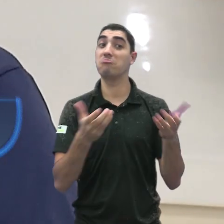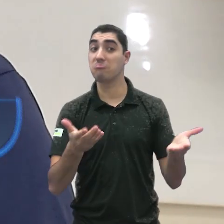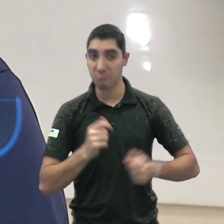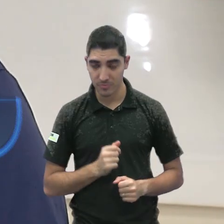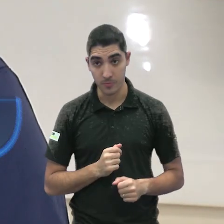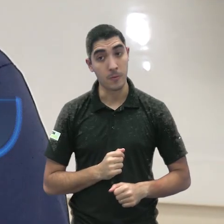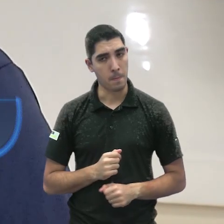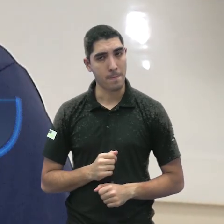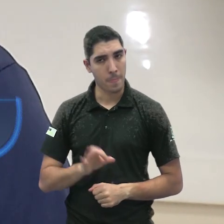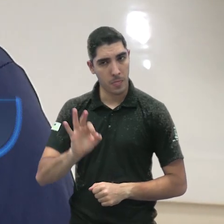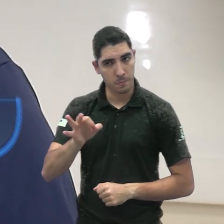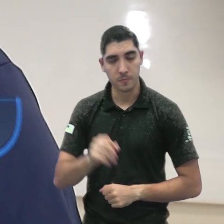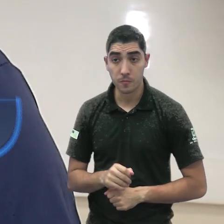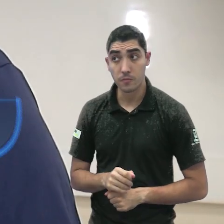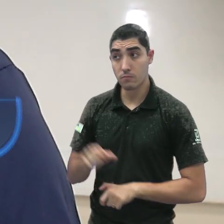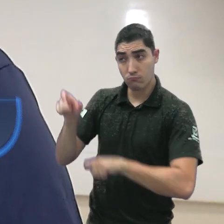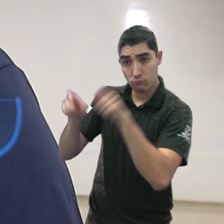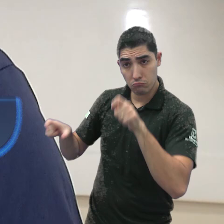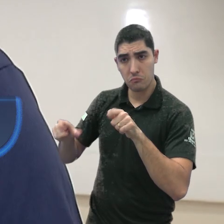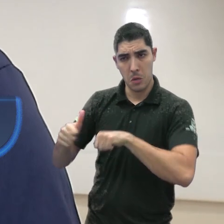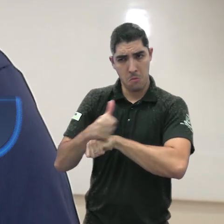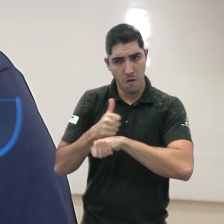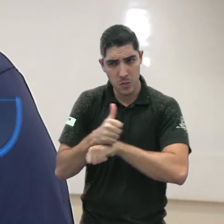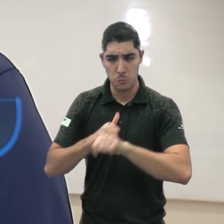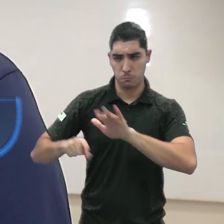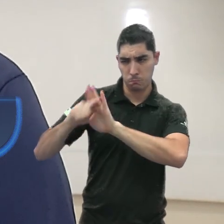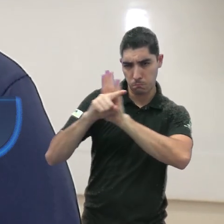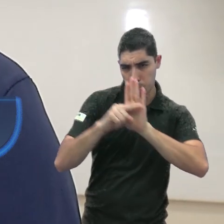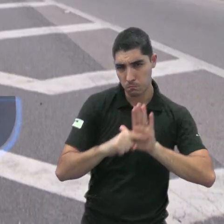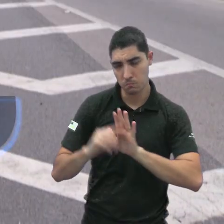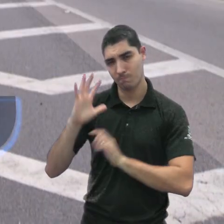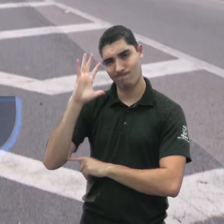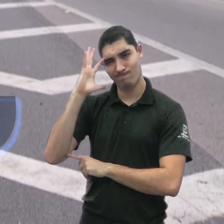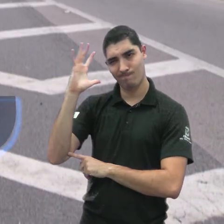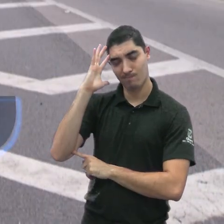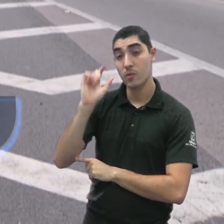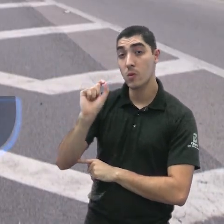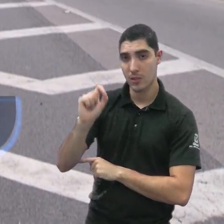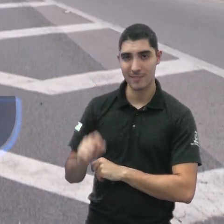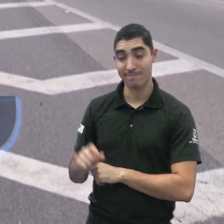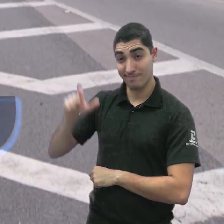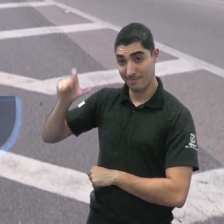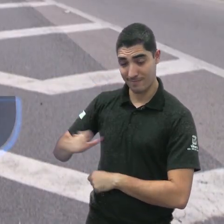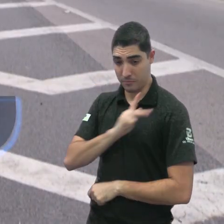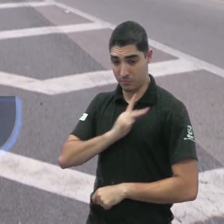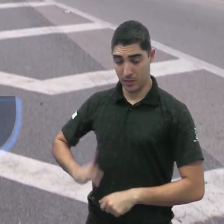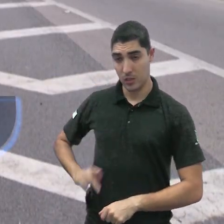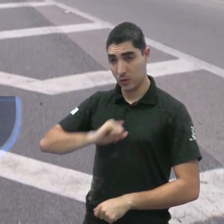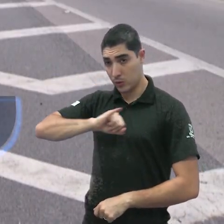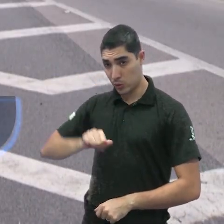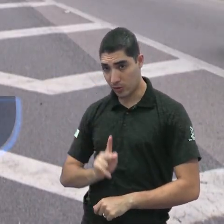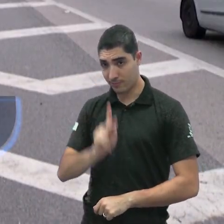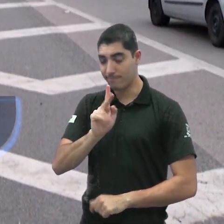Perfeito. Os especialistas, estudiosos afirmam que houve um erro na administração de Juscelino Kubitschek. Se